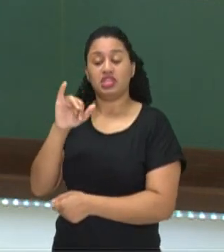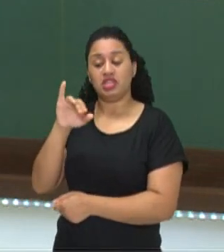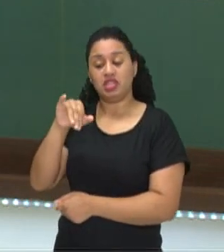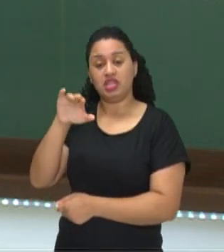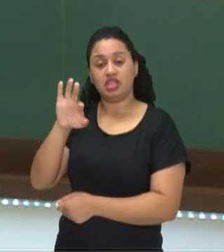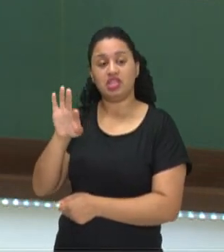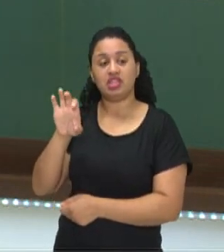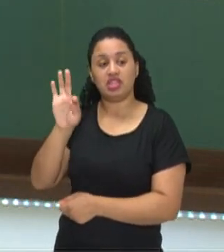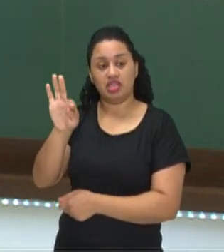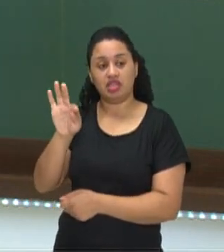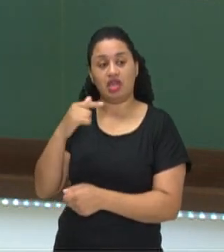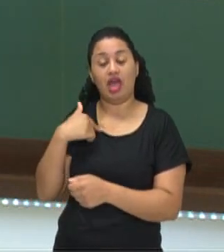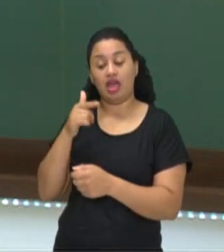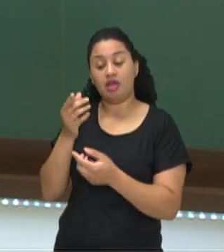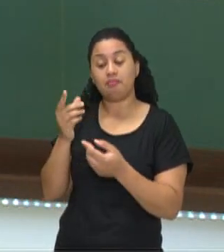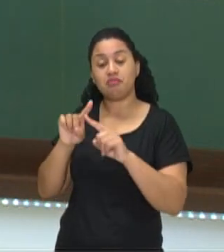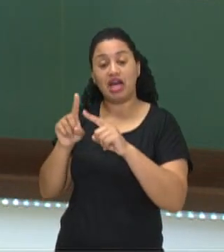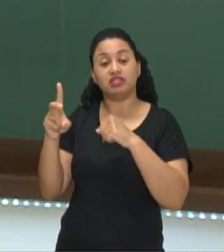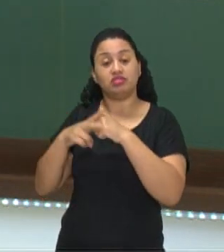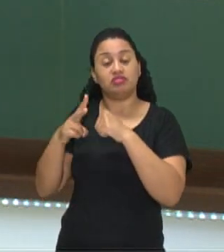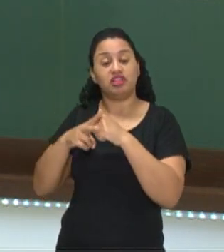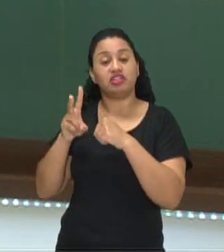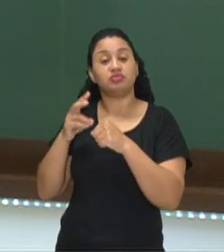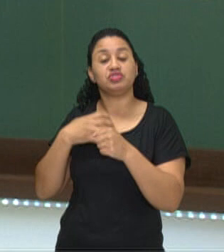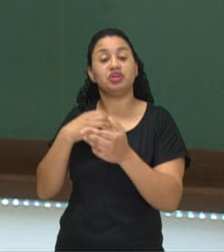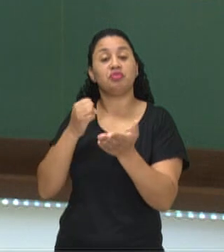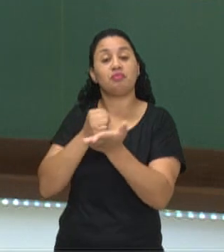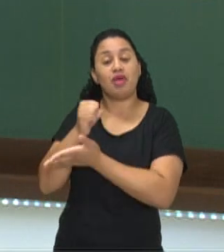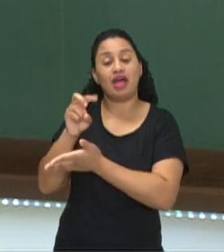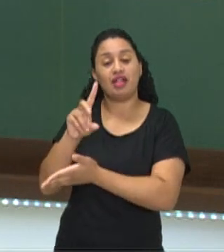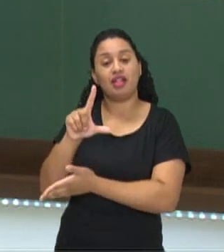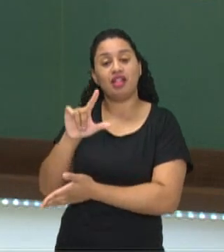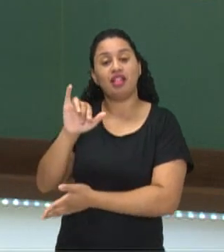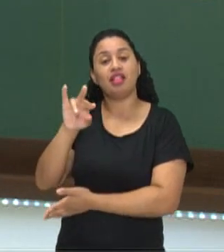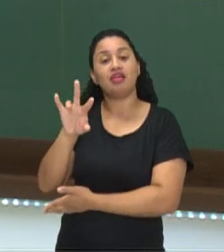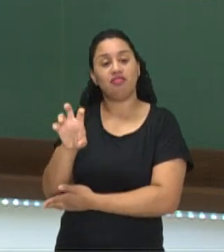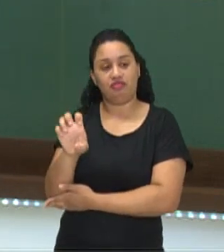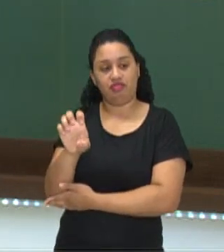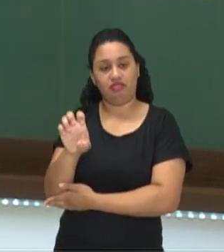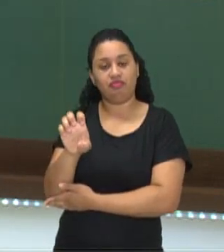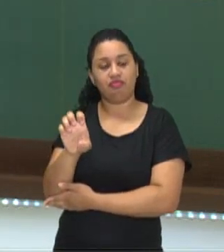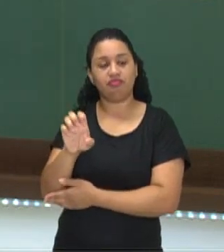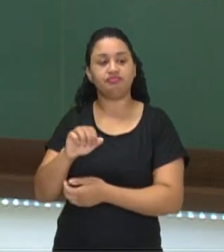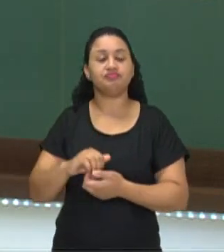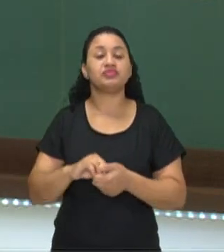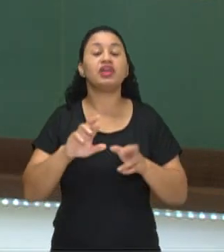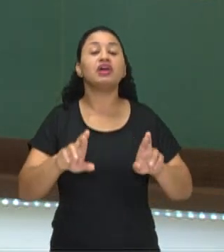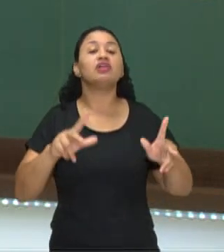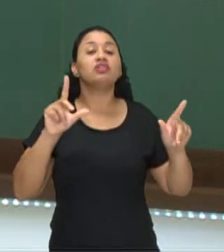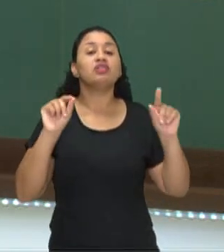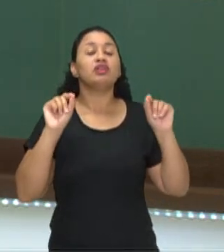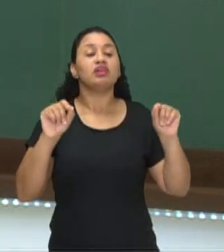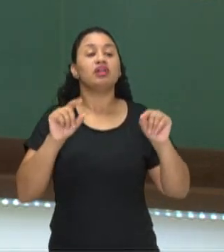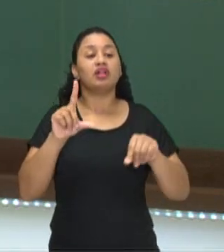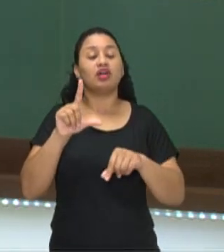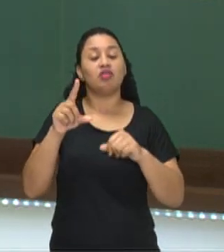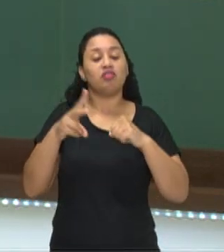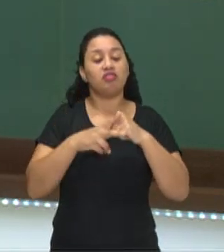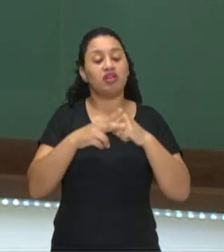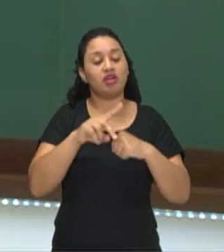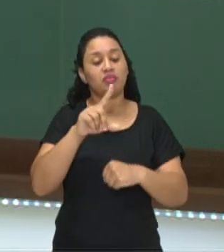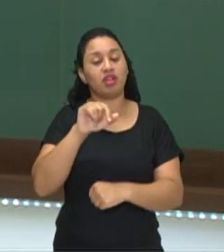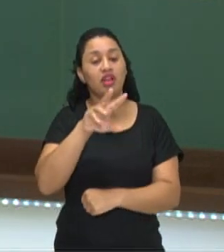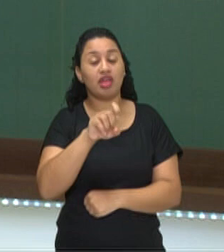bota o didn't e mantém o verbo na forma base. No, she didn't live alone. A diferença é que o verbo live, ele é um